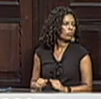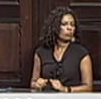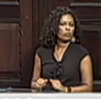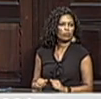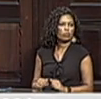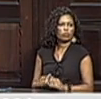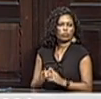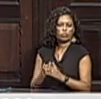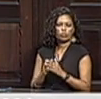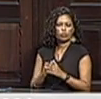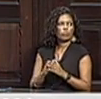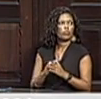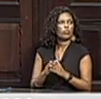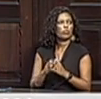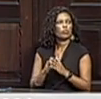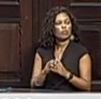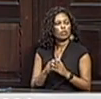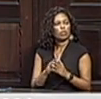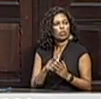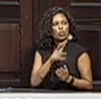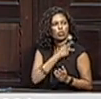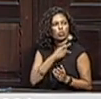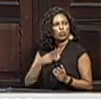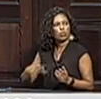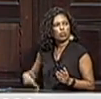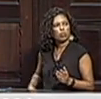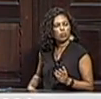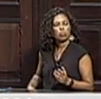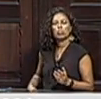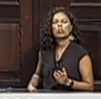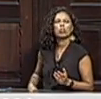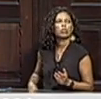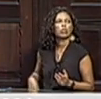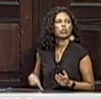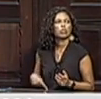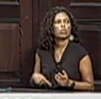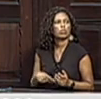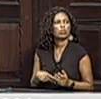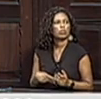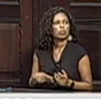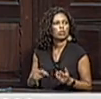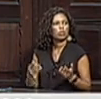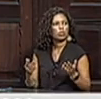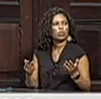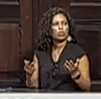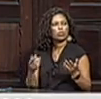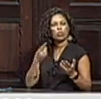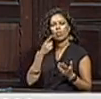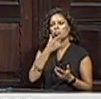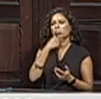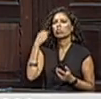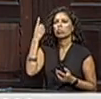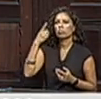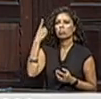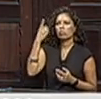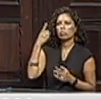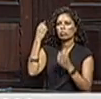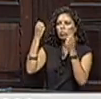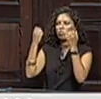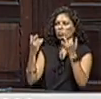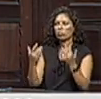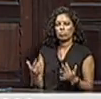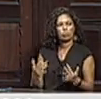presidente, senhoras e senhores deputados, presido nesta casa, senhor presidente,